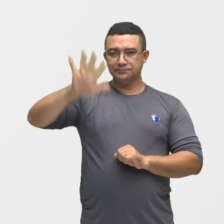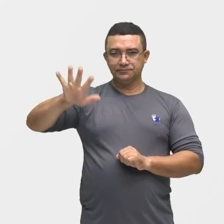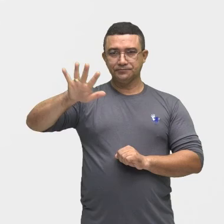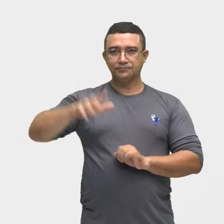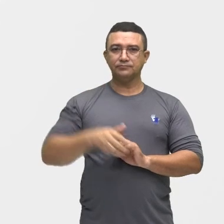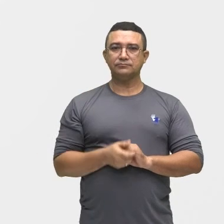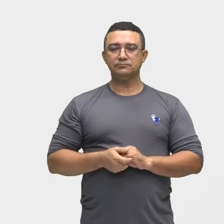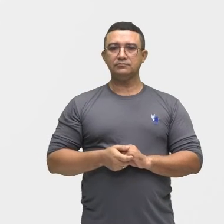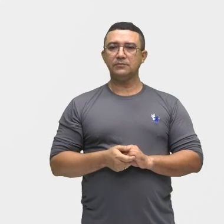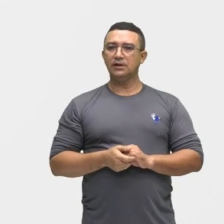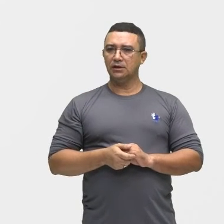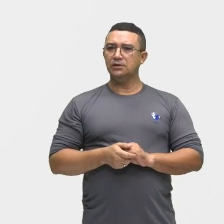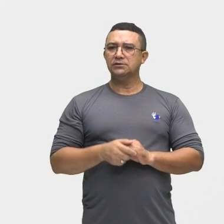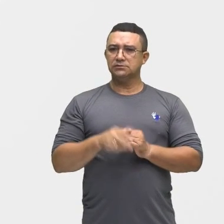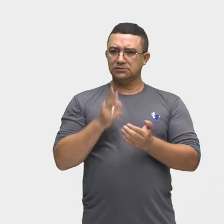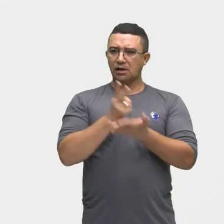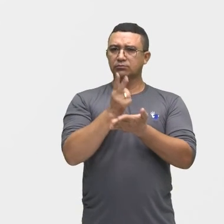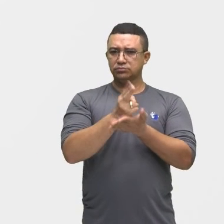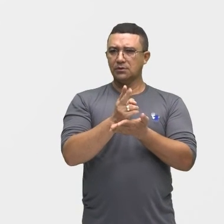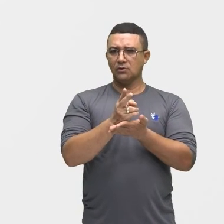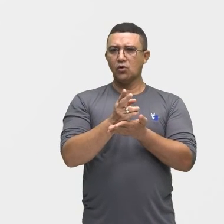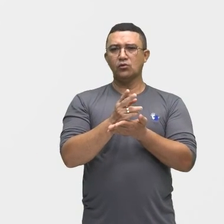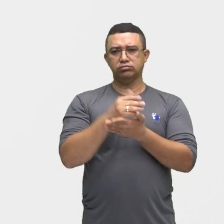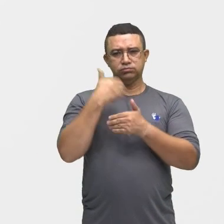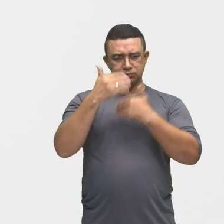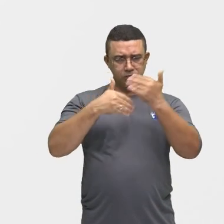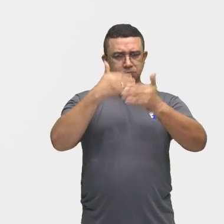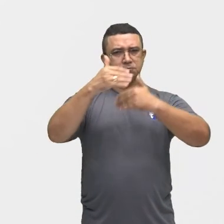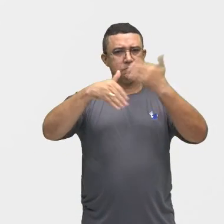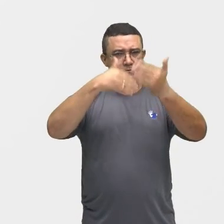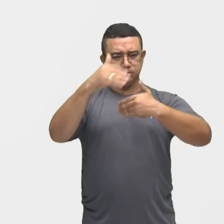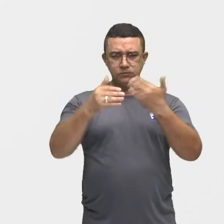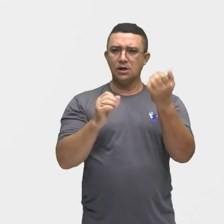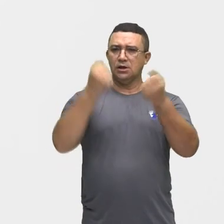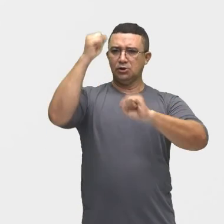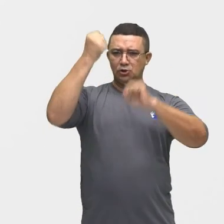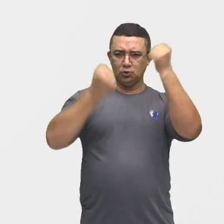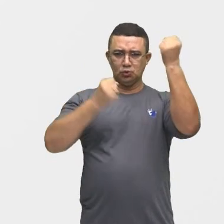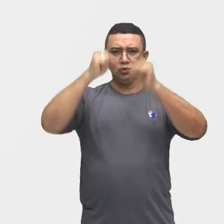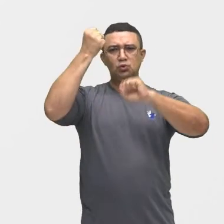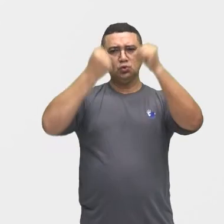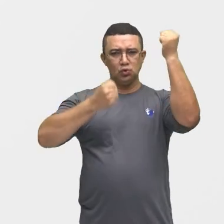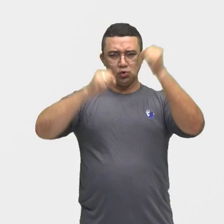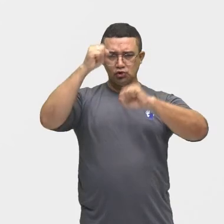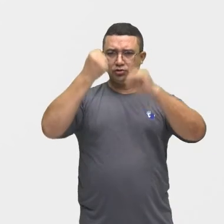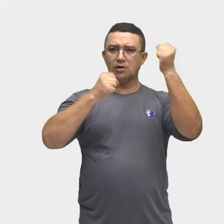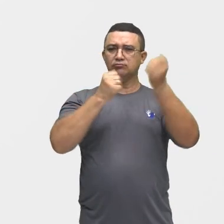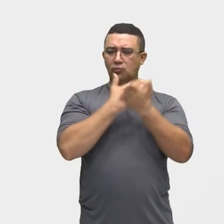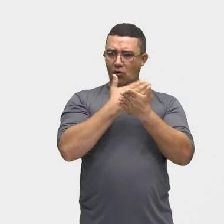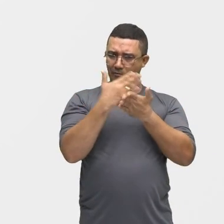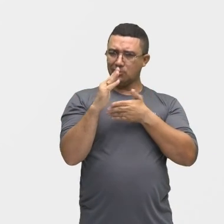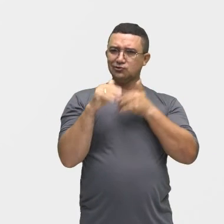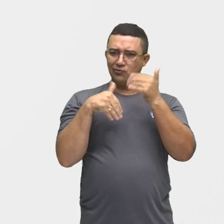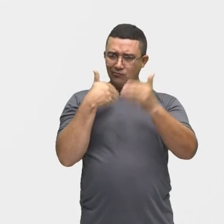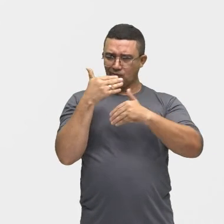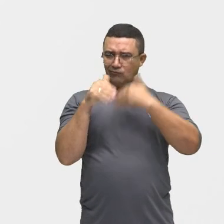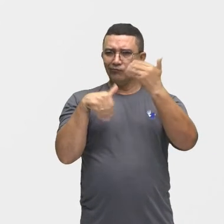vem recebendo várias concessões, né? Vem recebendo muitas indústrias, é uma região que está em